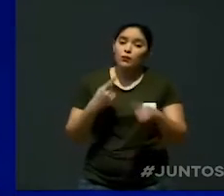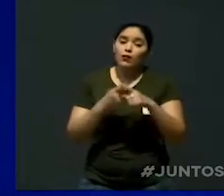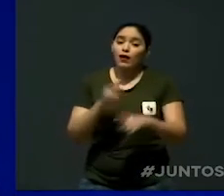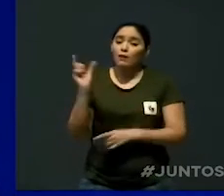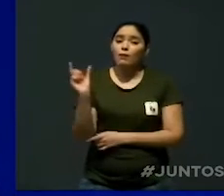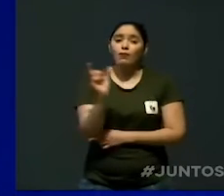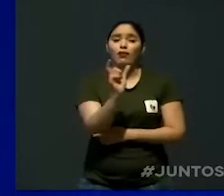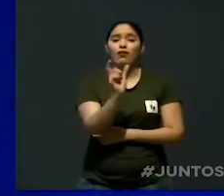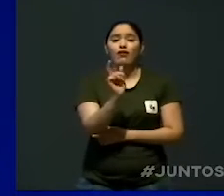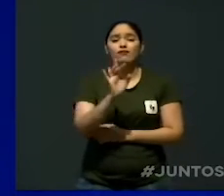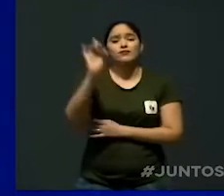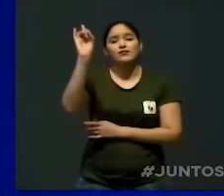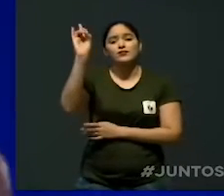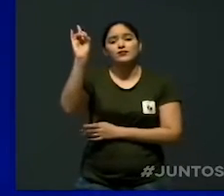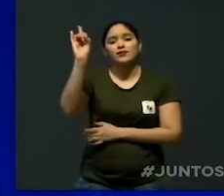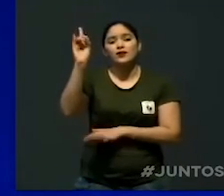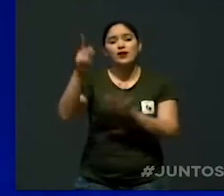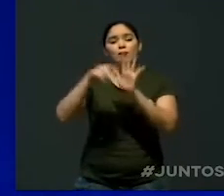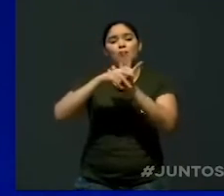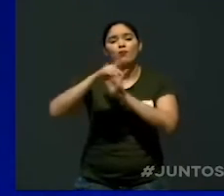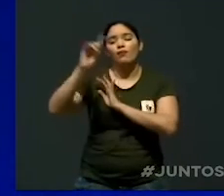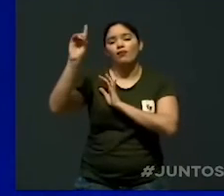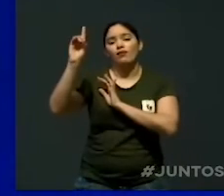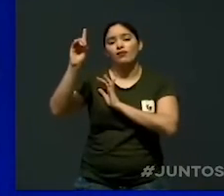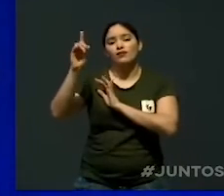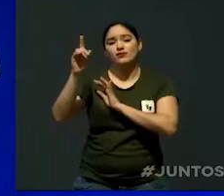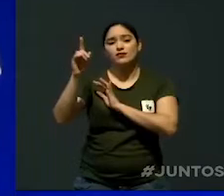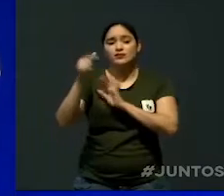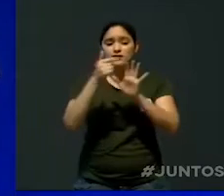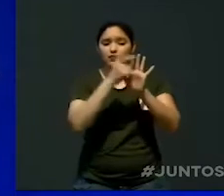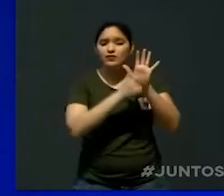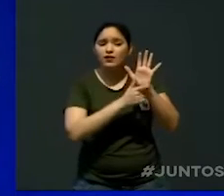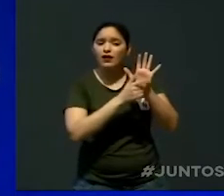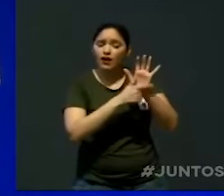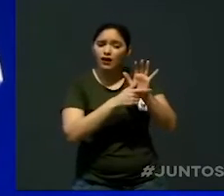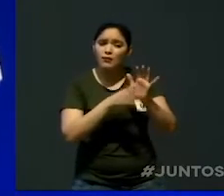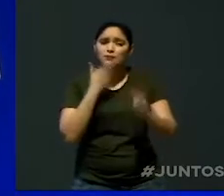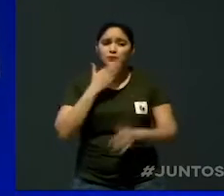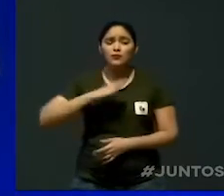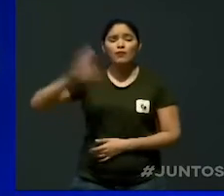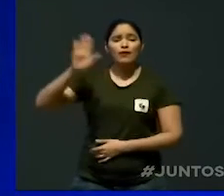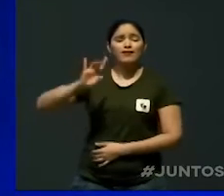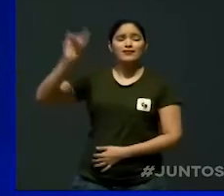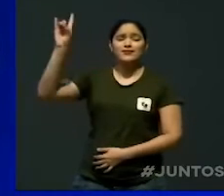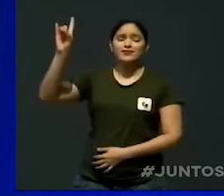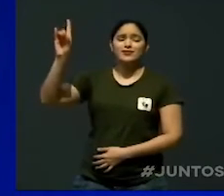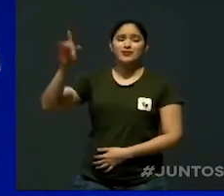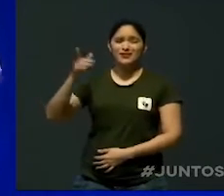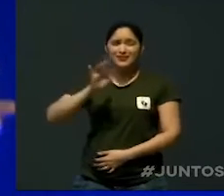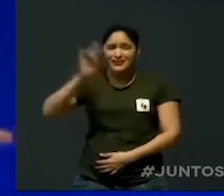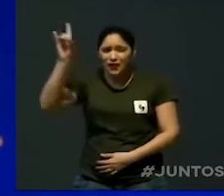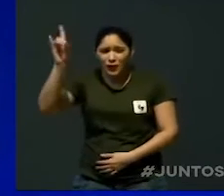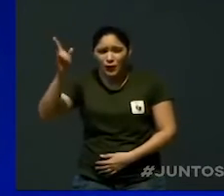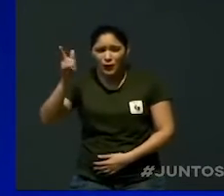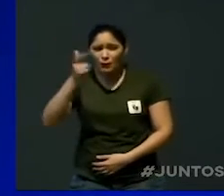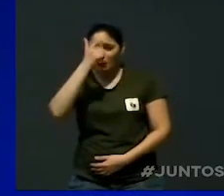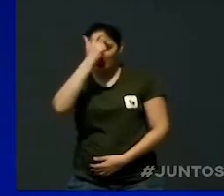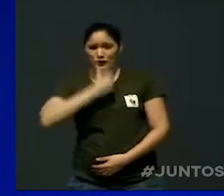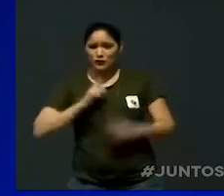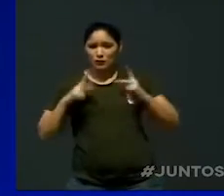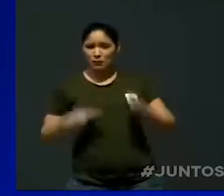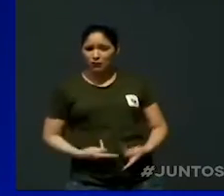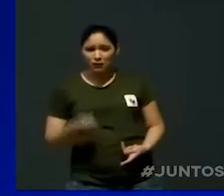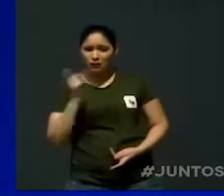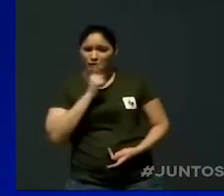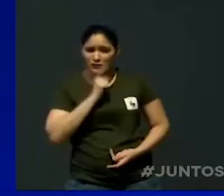Deus. Isso aqui é promessa de Deus. E Deus não é homem para que minta, e nem filho do homem para que